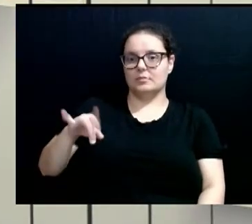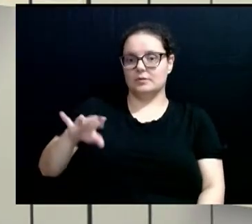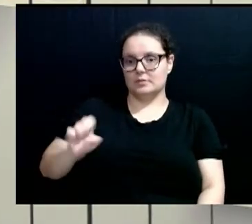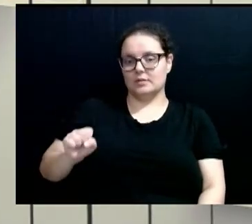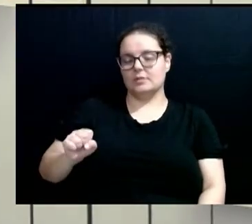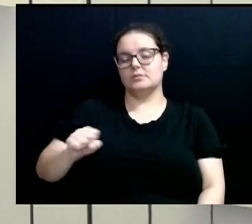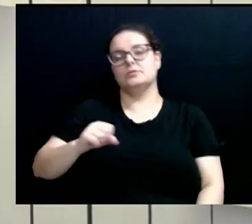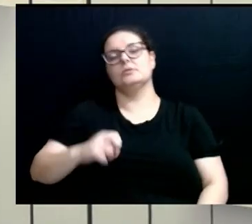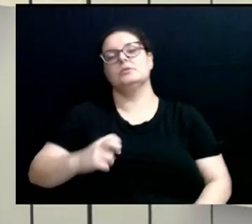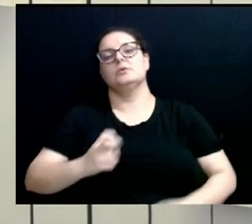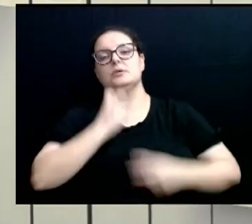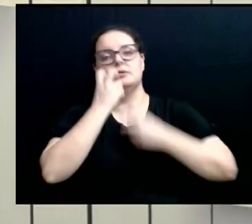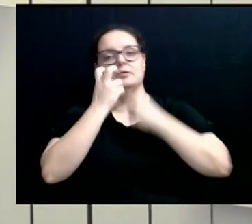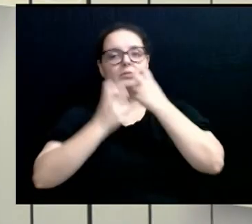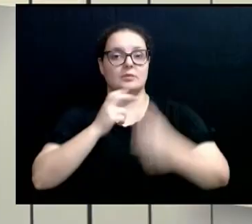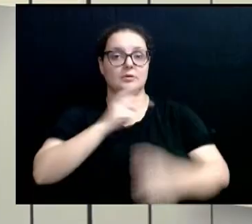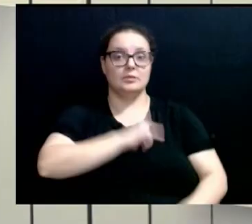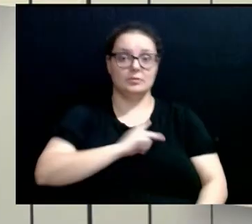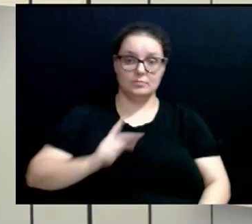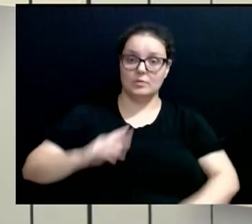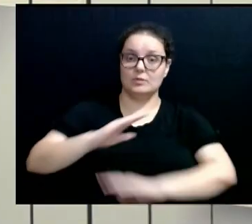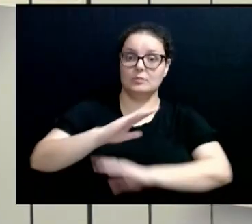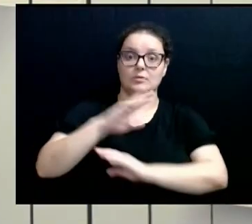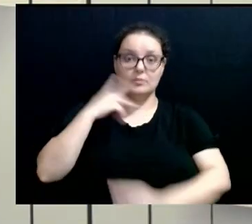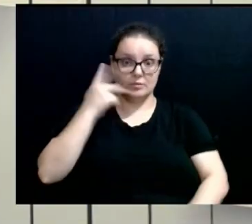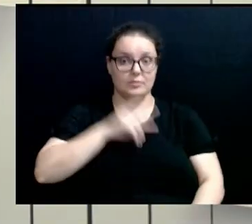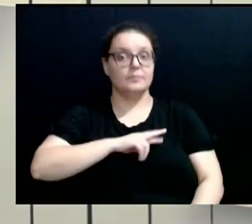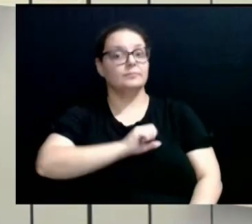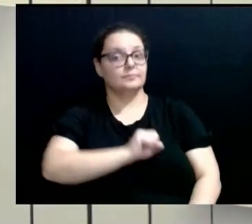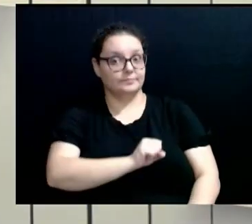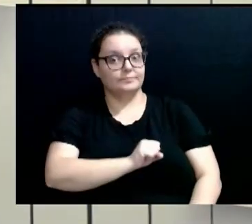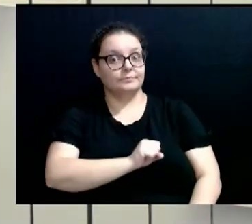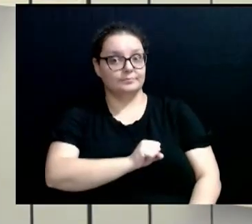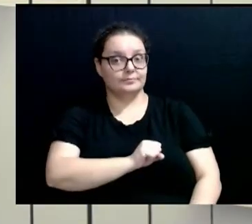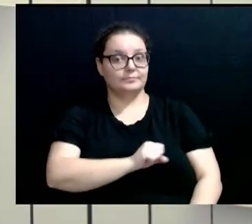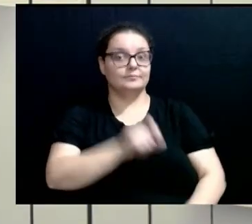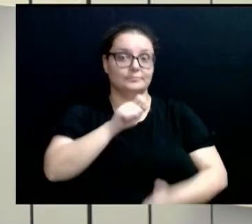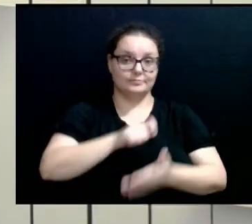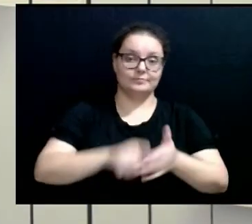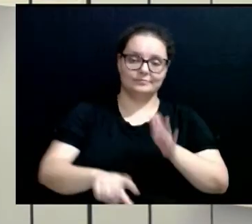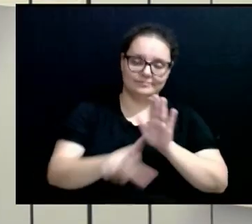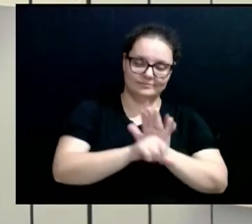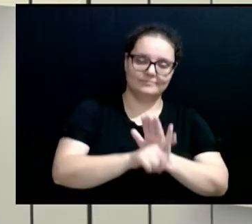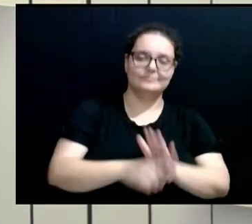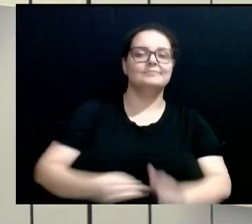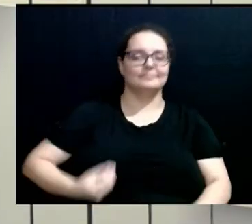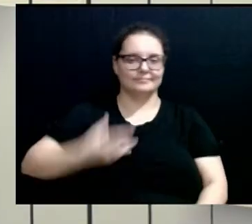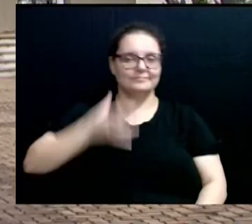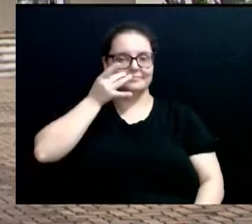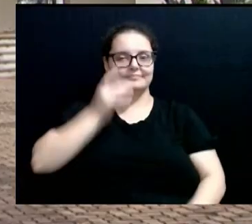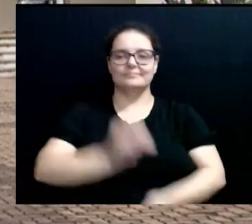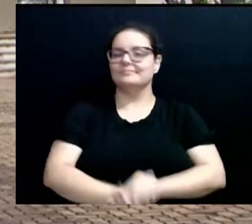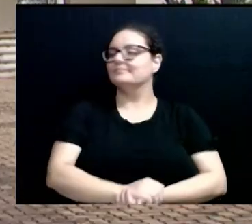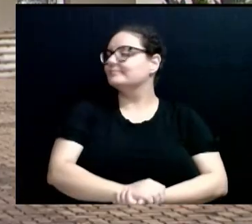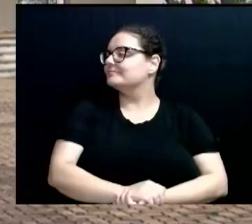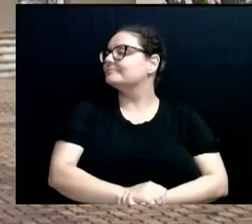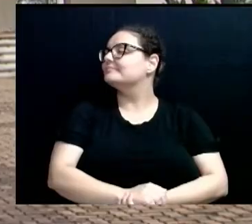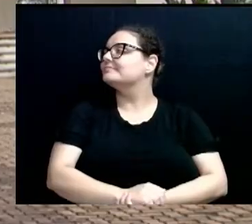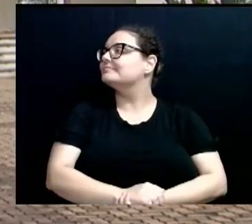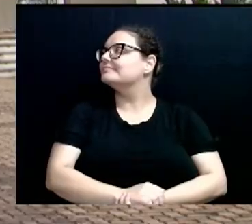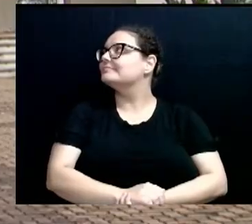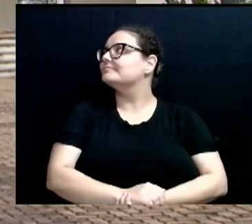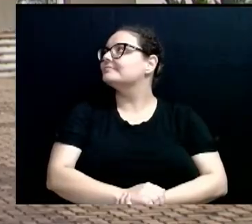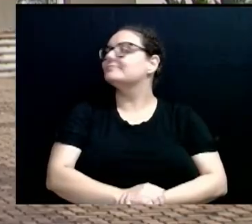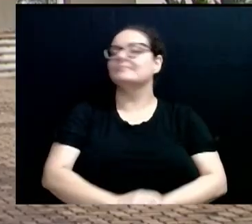O presidente da Câmara, o vereador Luiz Rossini, autor da lei, esteve presente. O Dia do